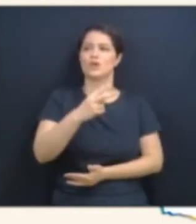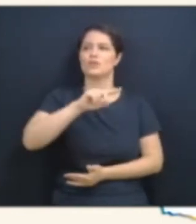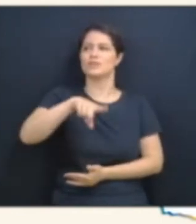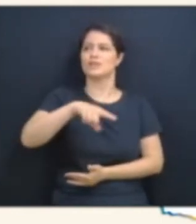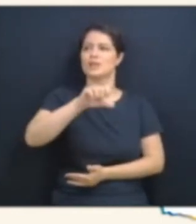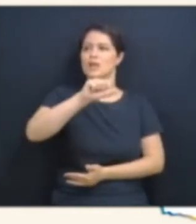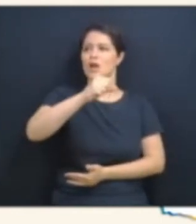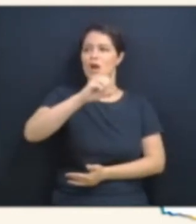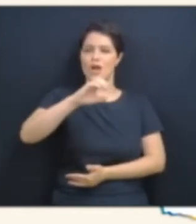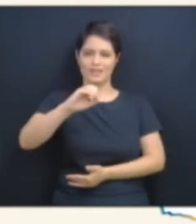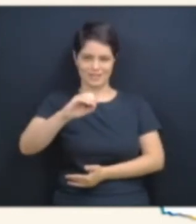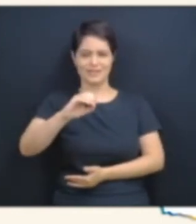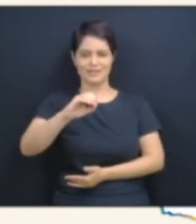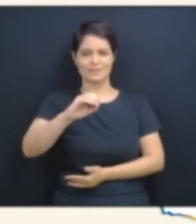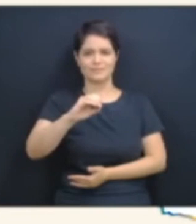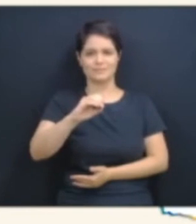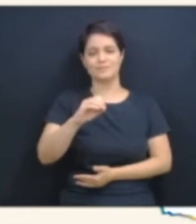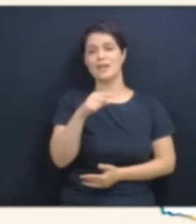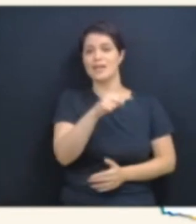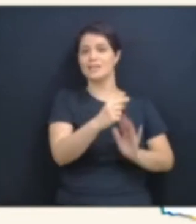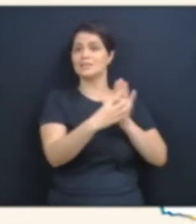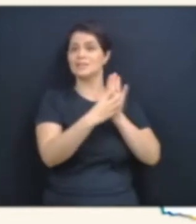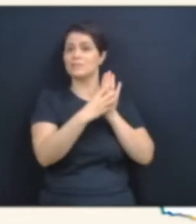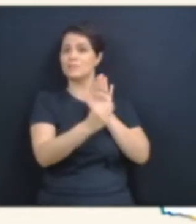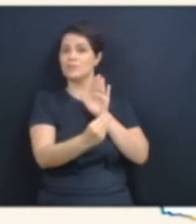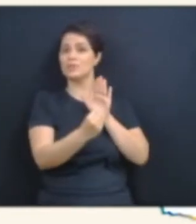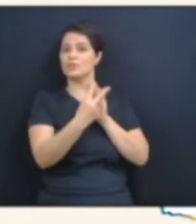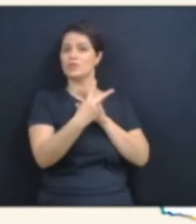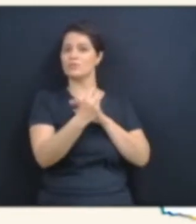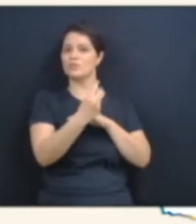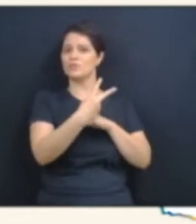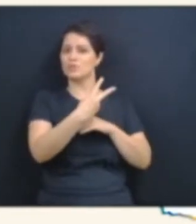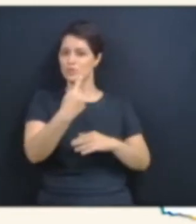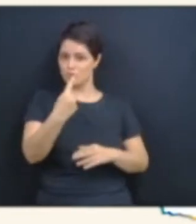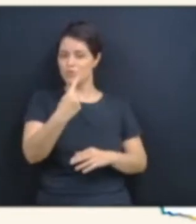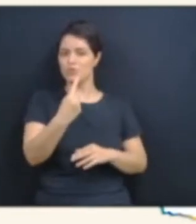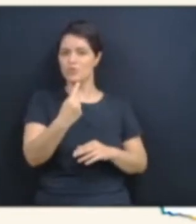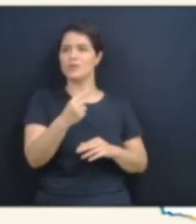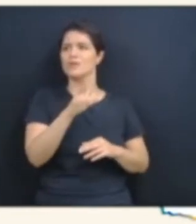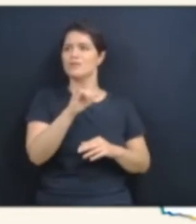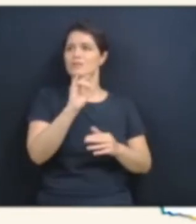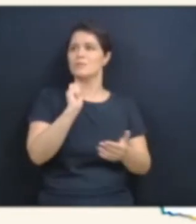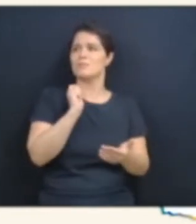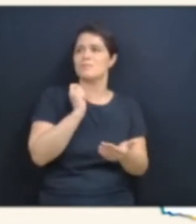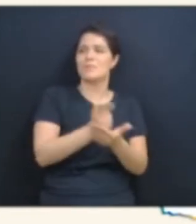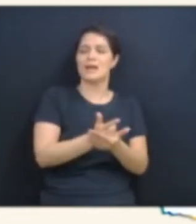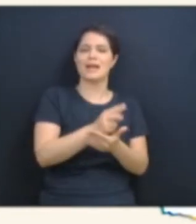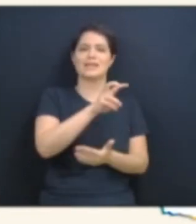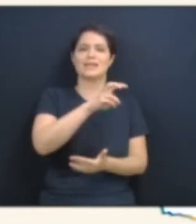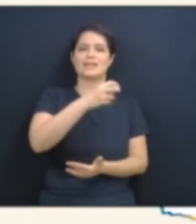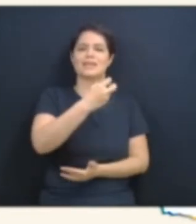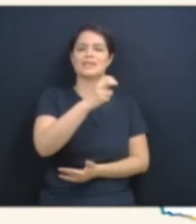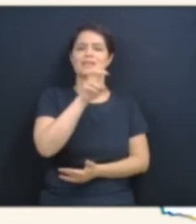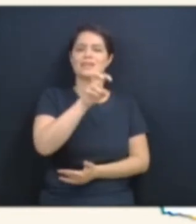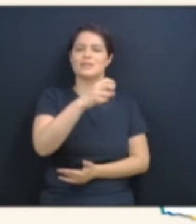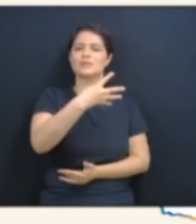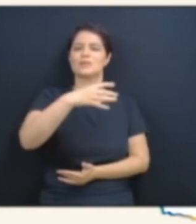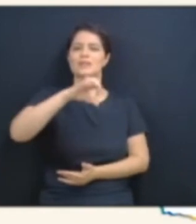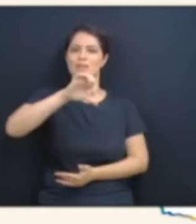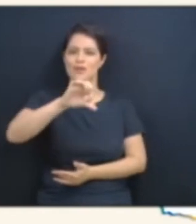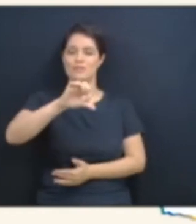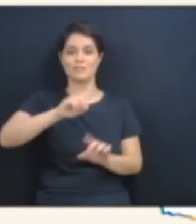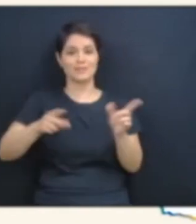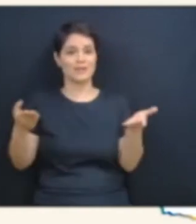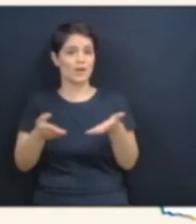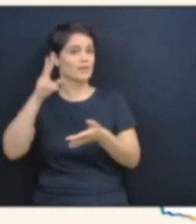do ano de 2021, deputados, ele vai pagar R$ 549. No modelo corrigido, com IPCA de